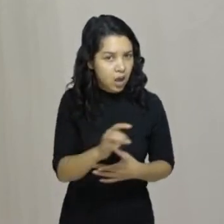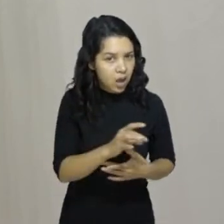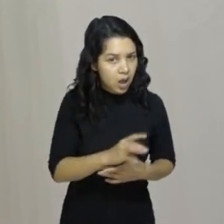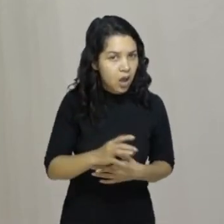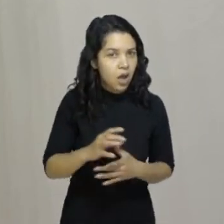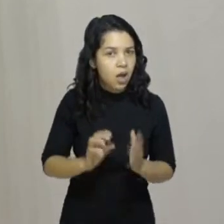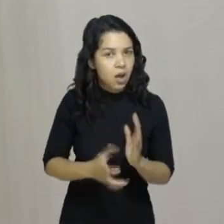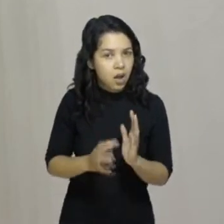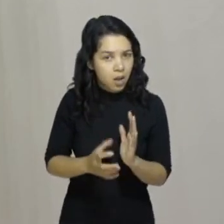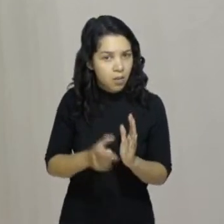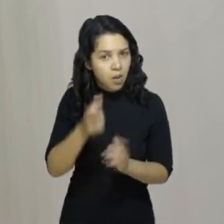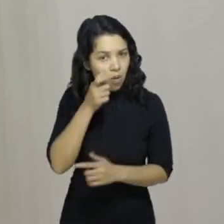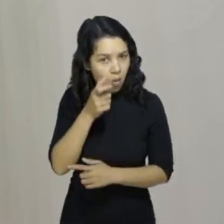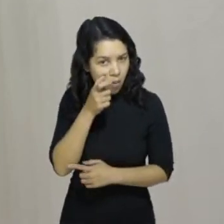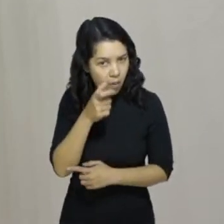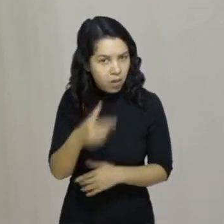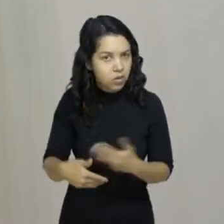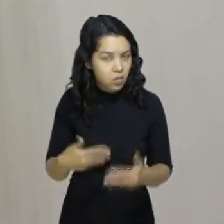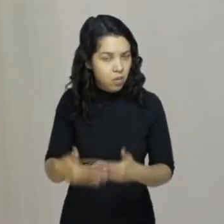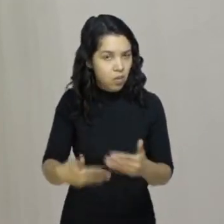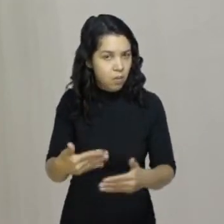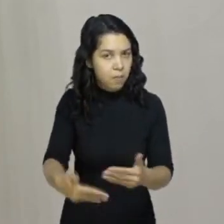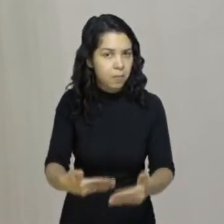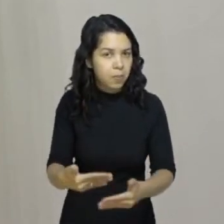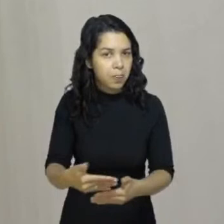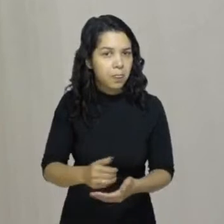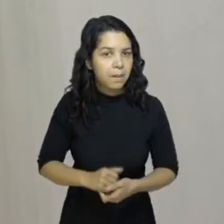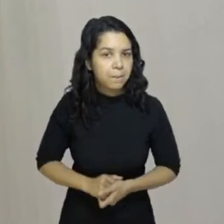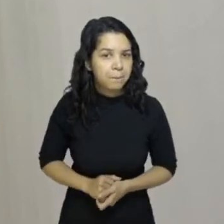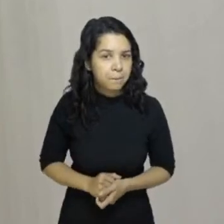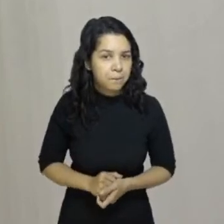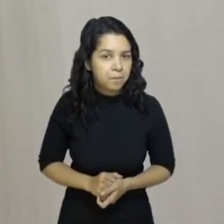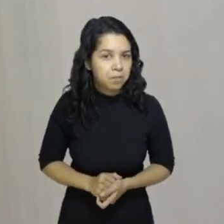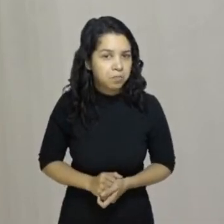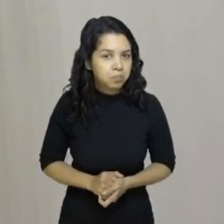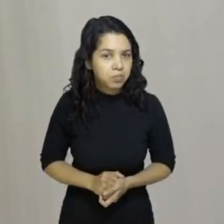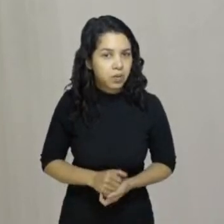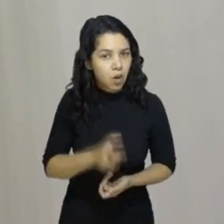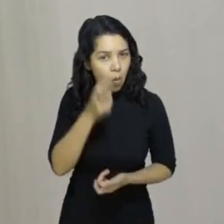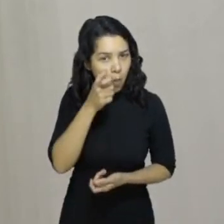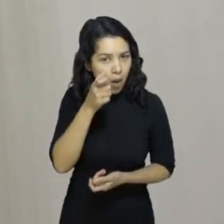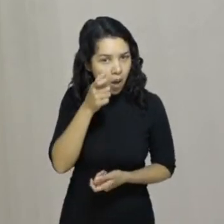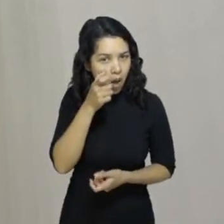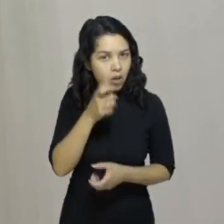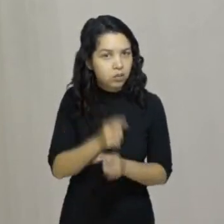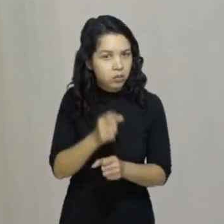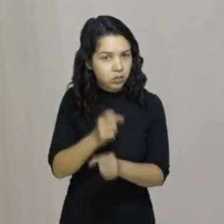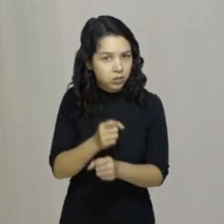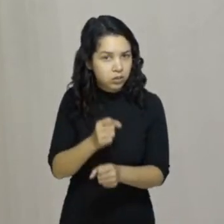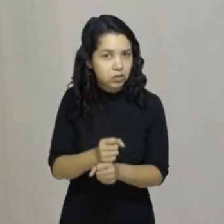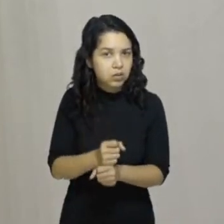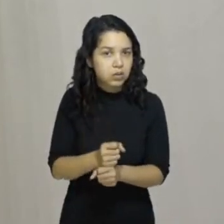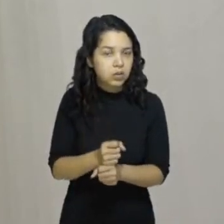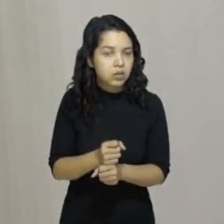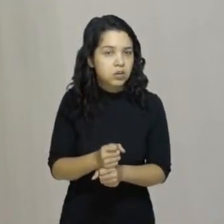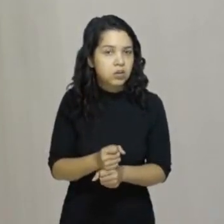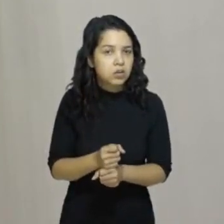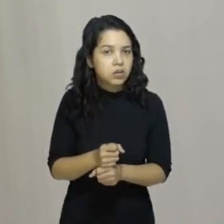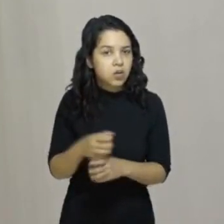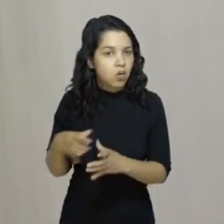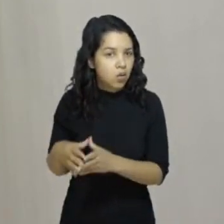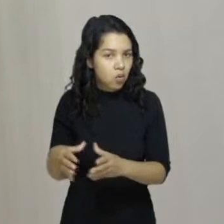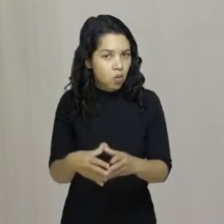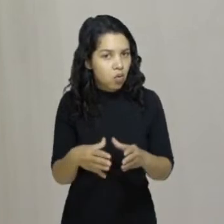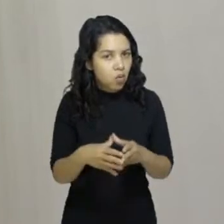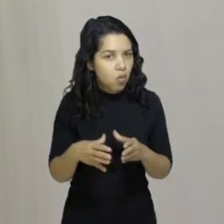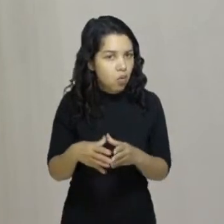desse processo acompanhar esse essa apuração que está sendo feito pelo pelos órgãos competentes